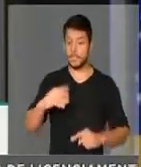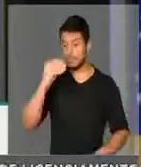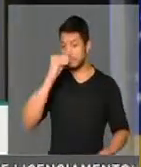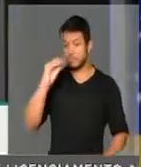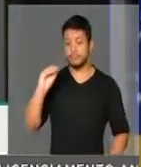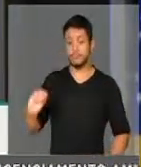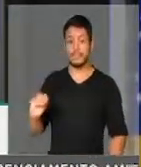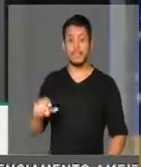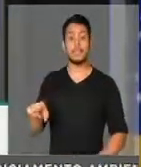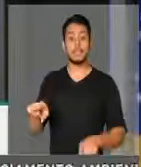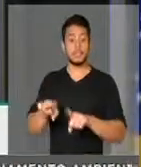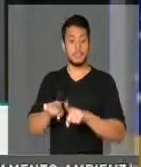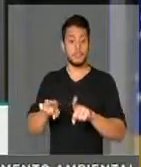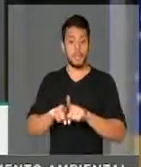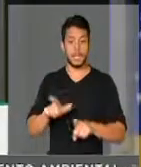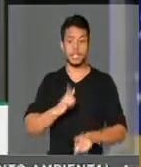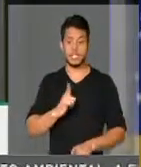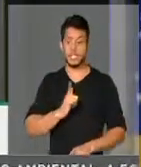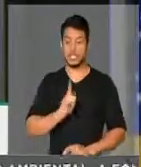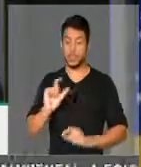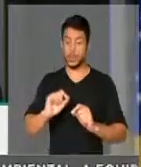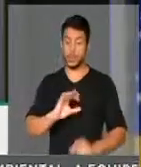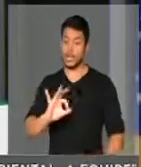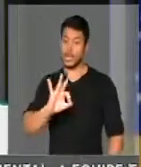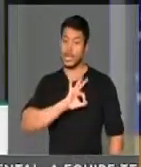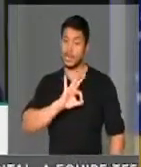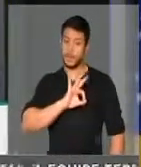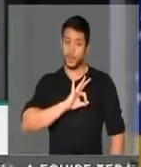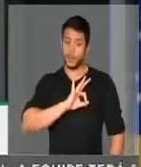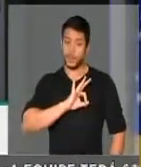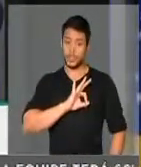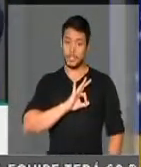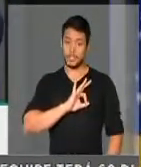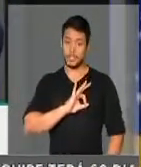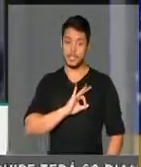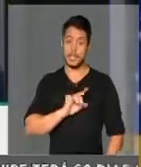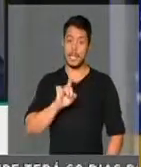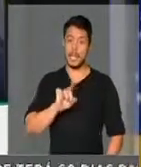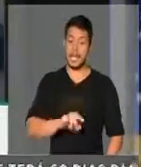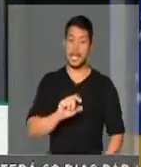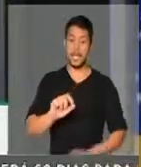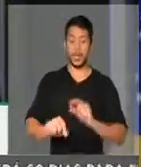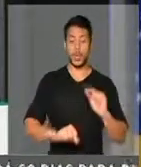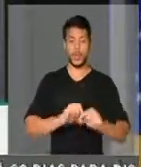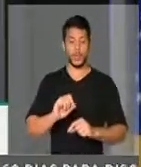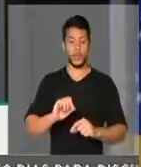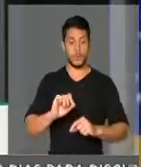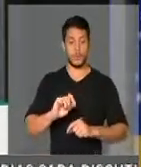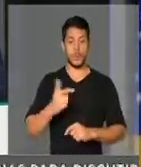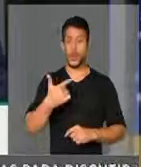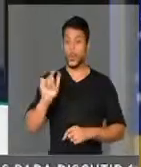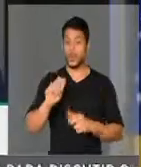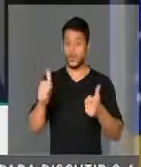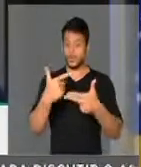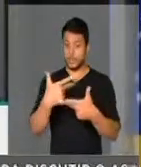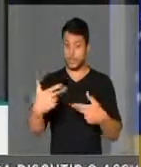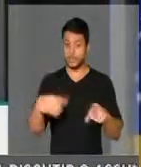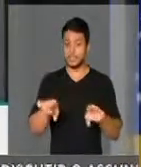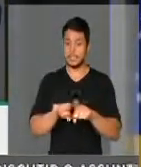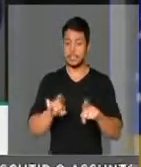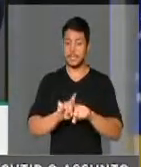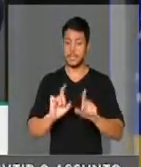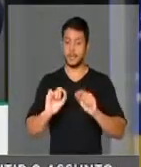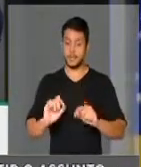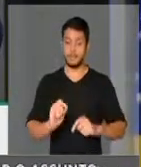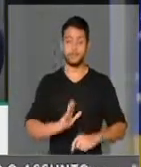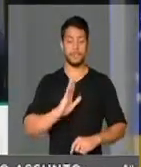ele recebia também da Polícia Militar. Outra inconsistência do pedido do MP